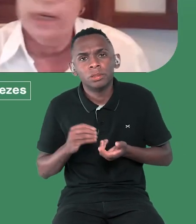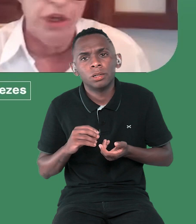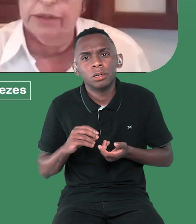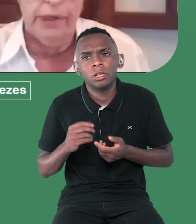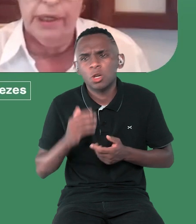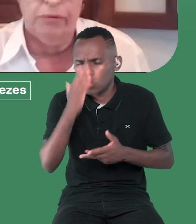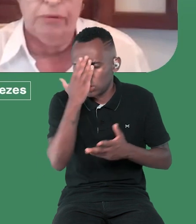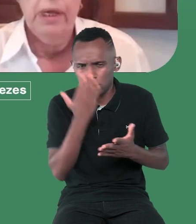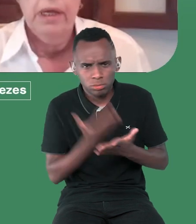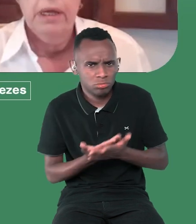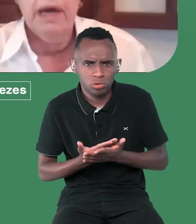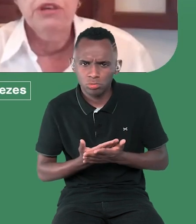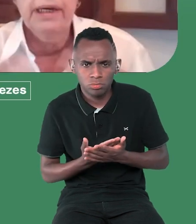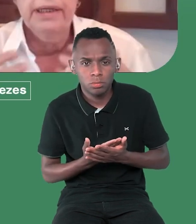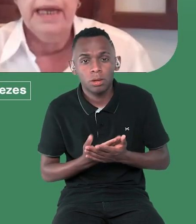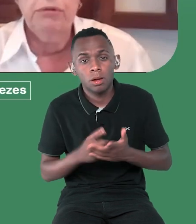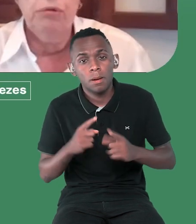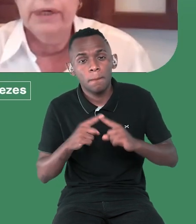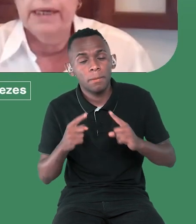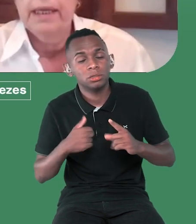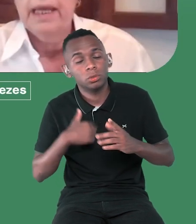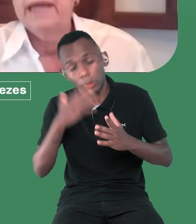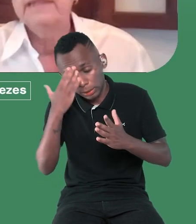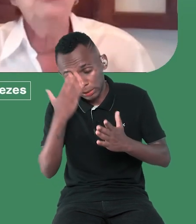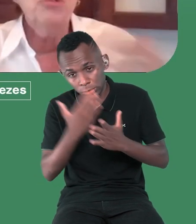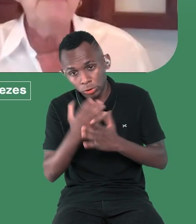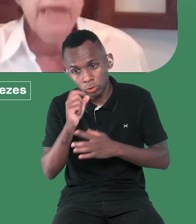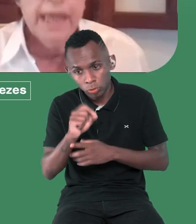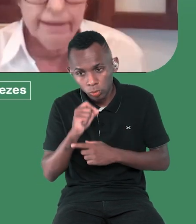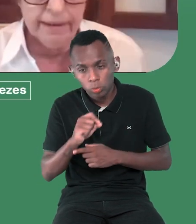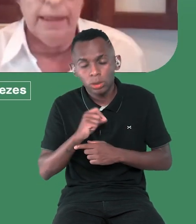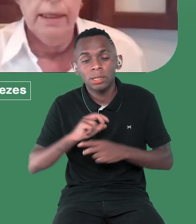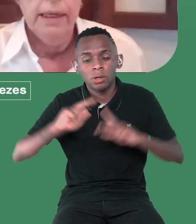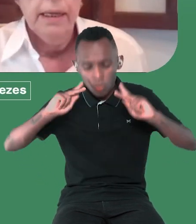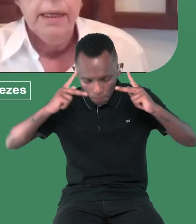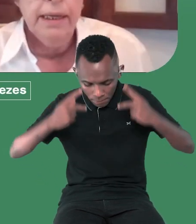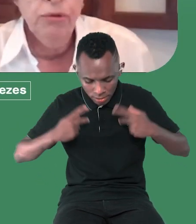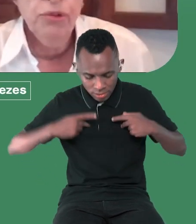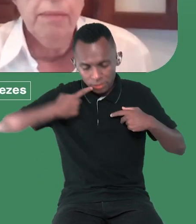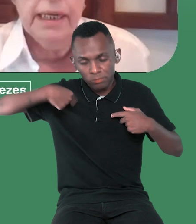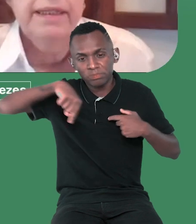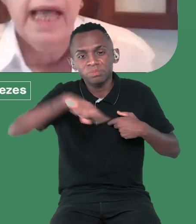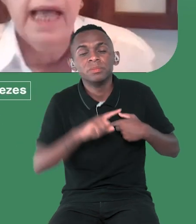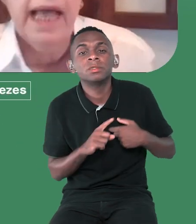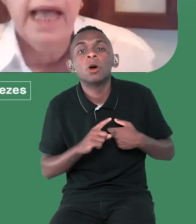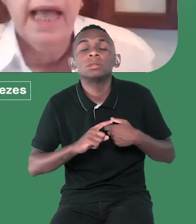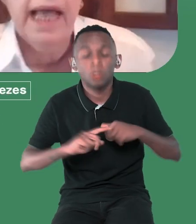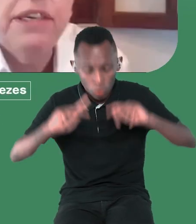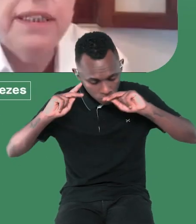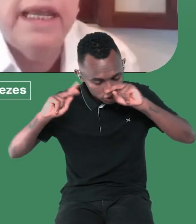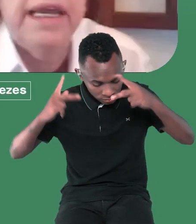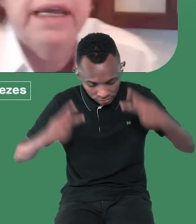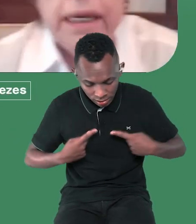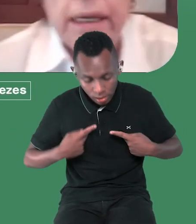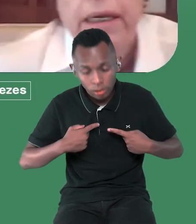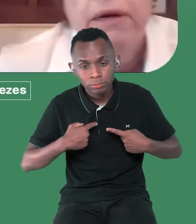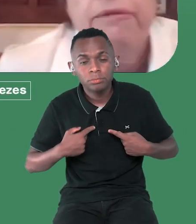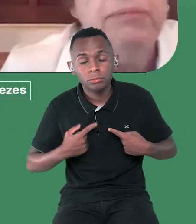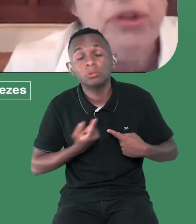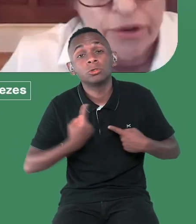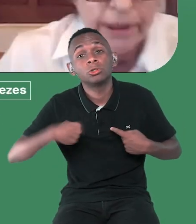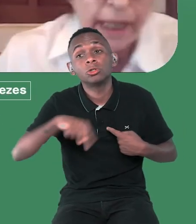Eu não acredito nisso. Eu acho que a literatura ela nos humaniza. E nos humanizar não quer dizer